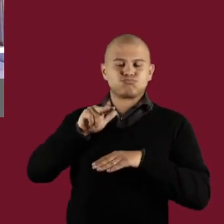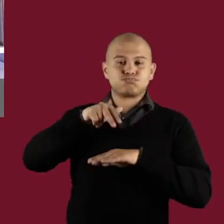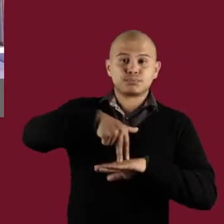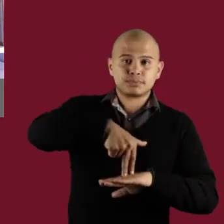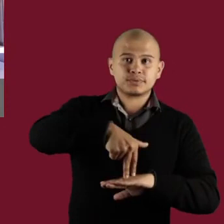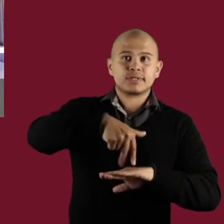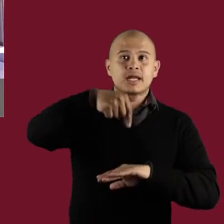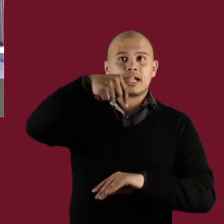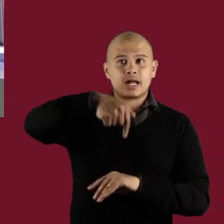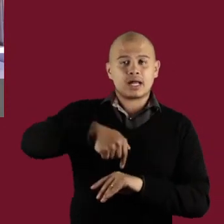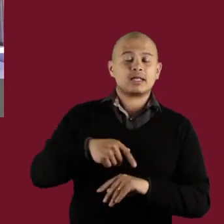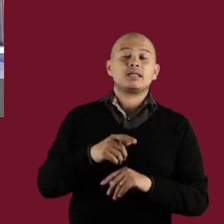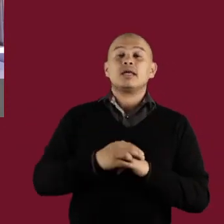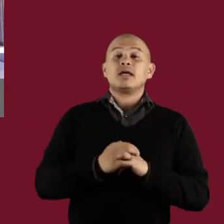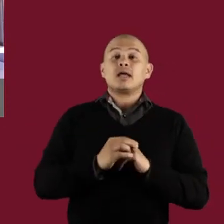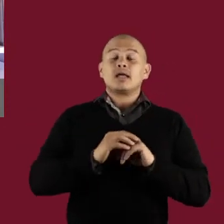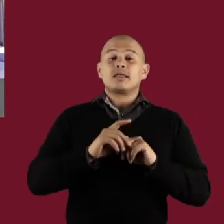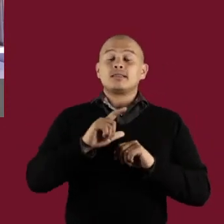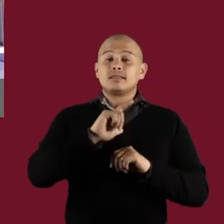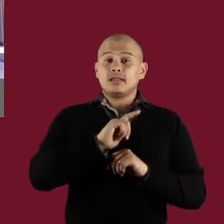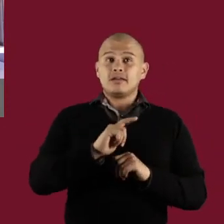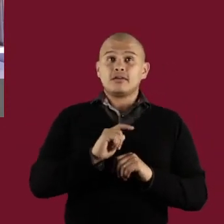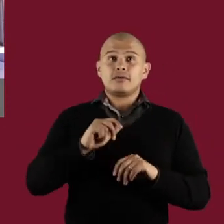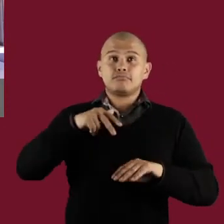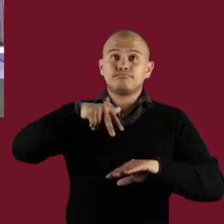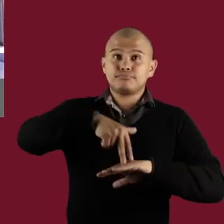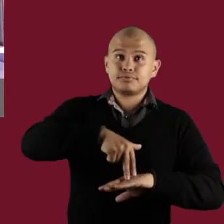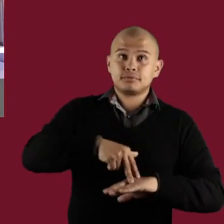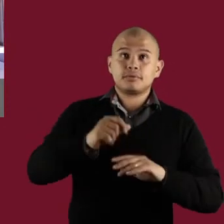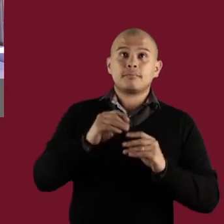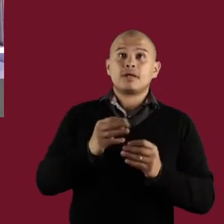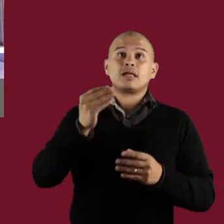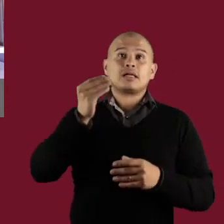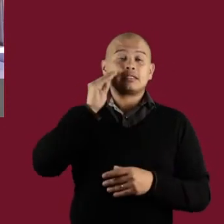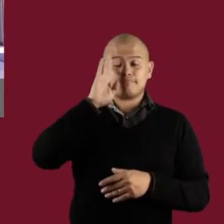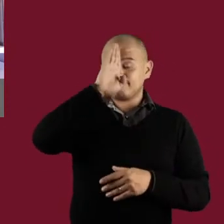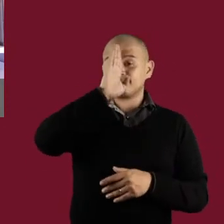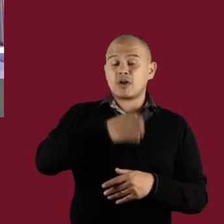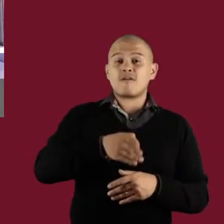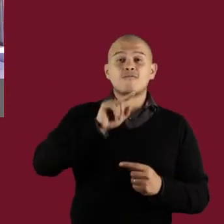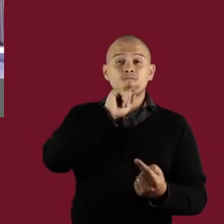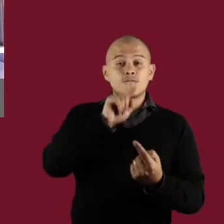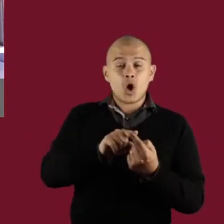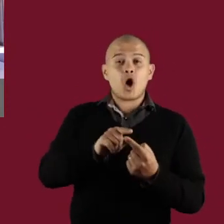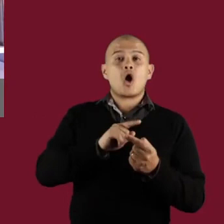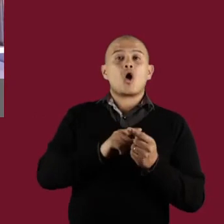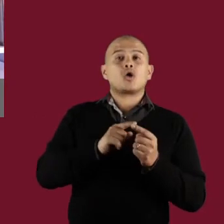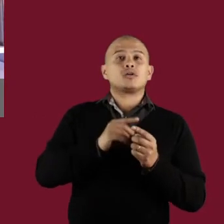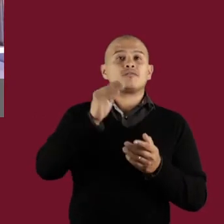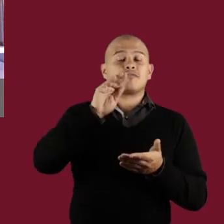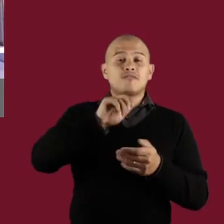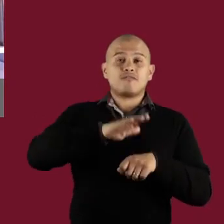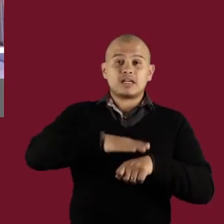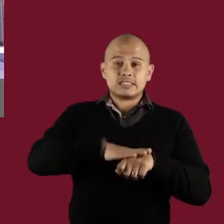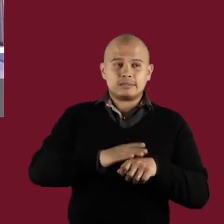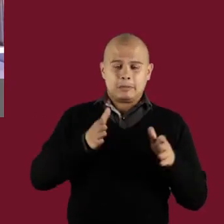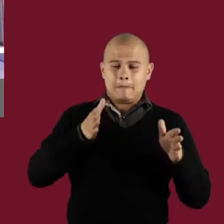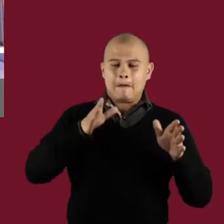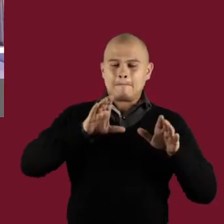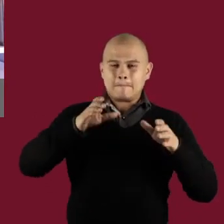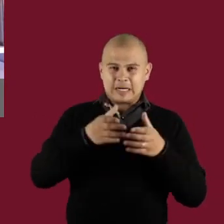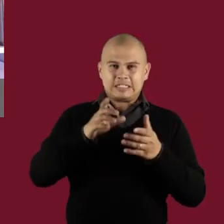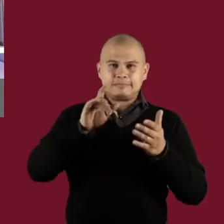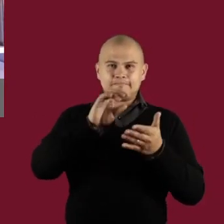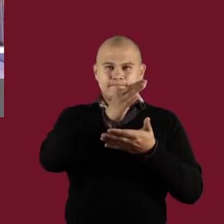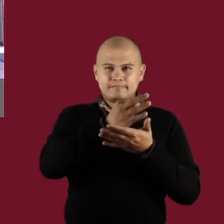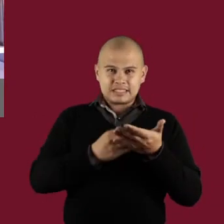vim diretamente para fazer especialmente uma sessão que se chamava uma